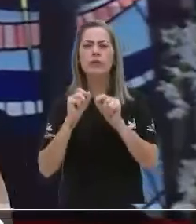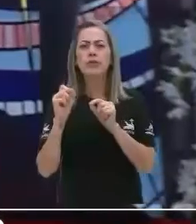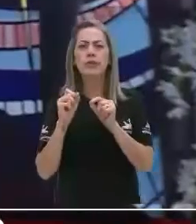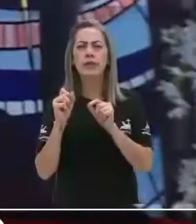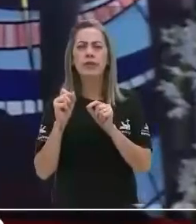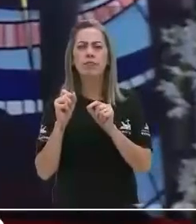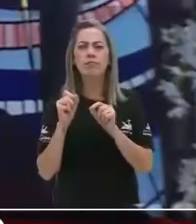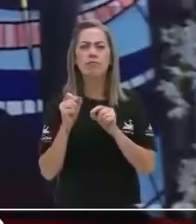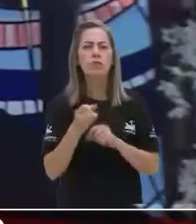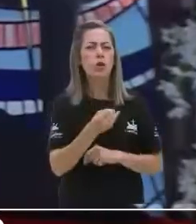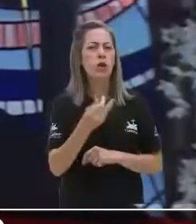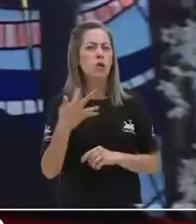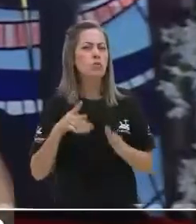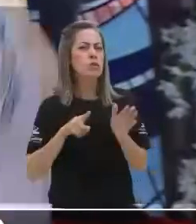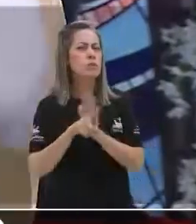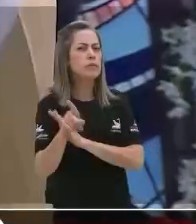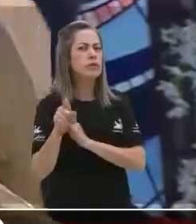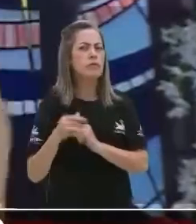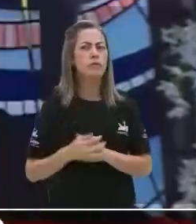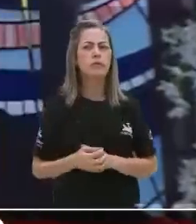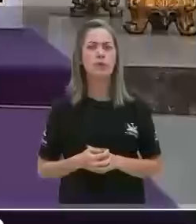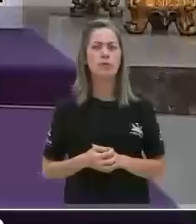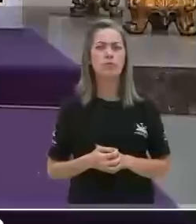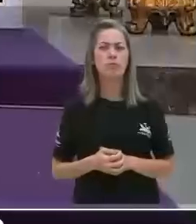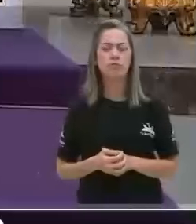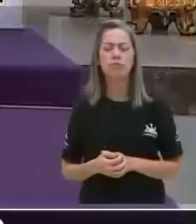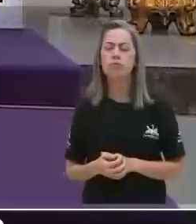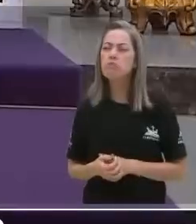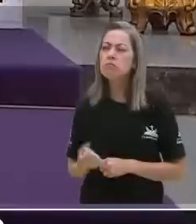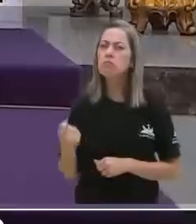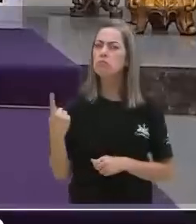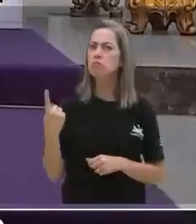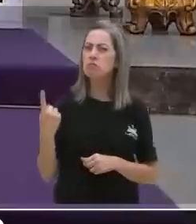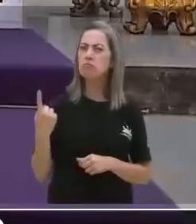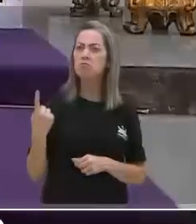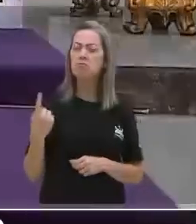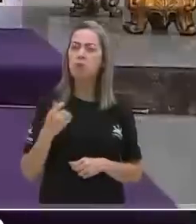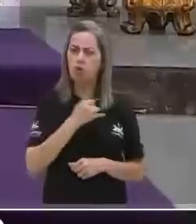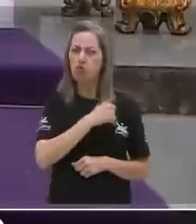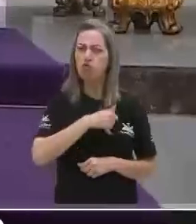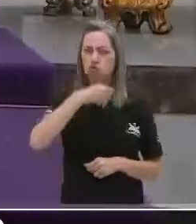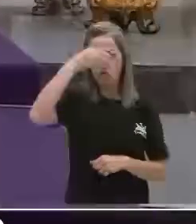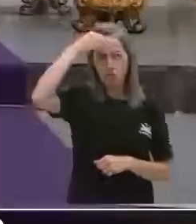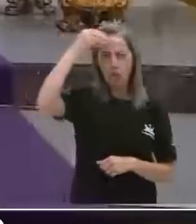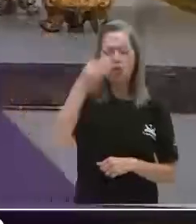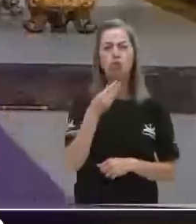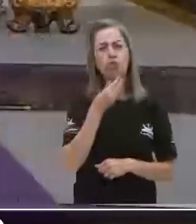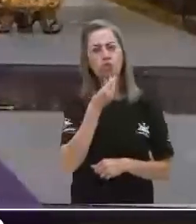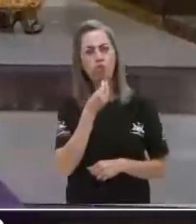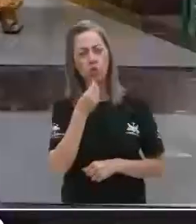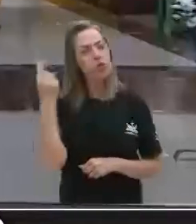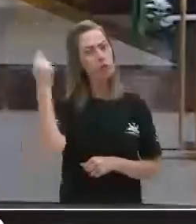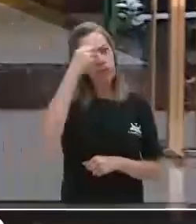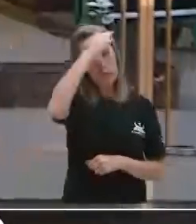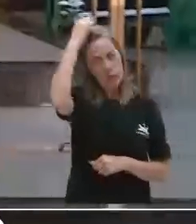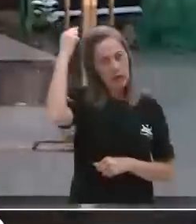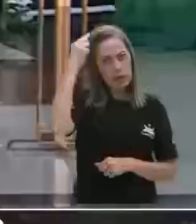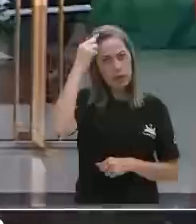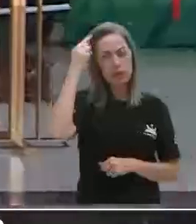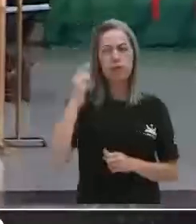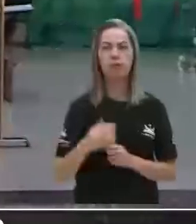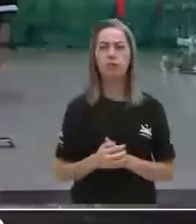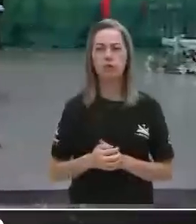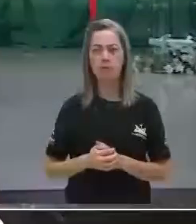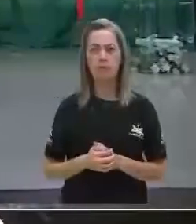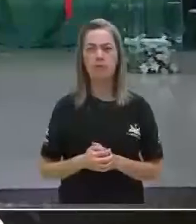alguns questionamentos. Por acaso, João, que era um homem santo,